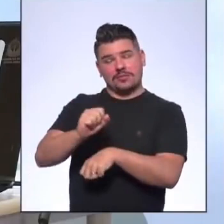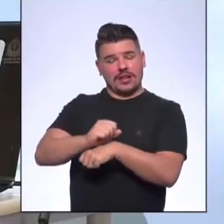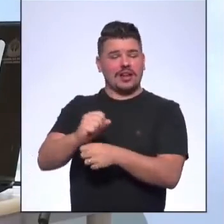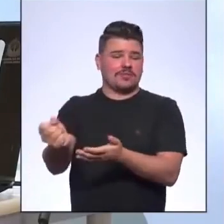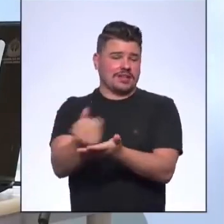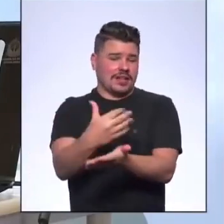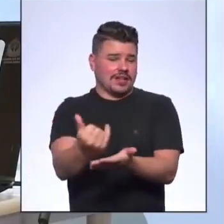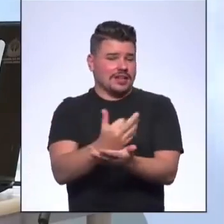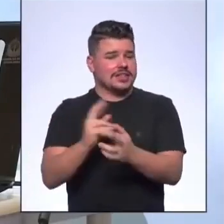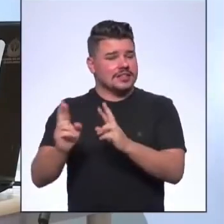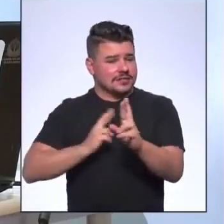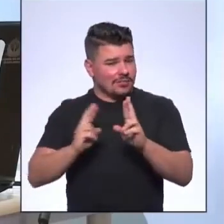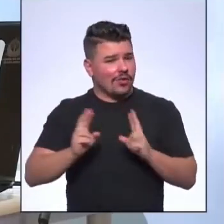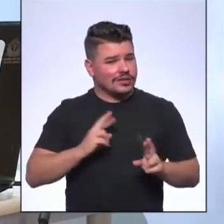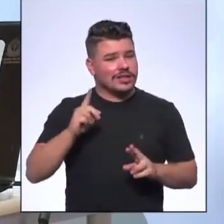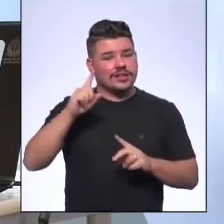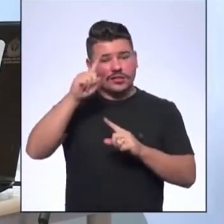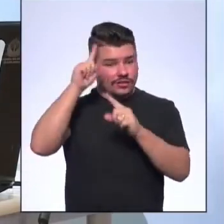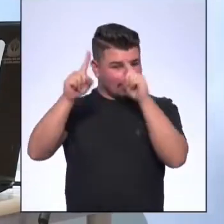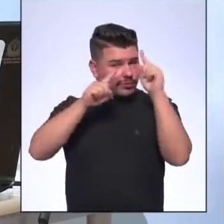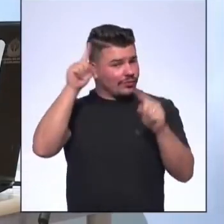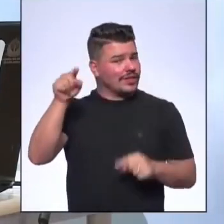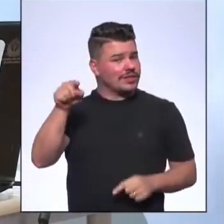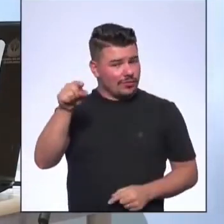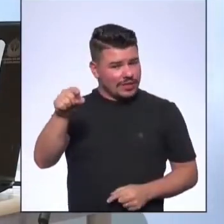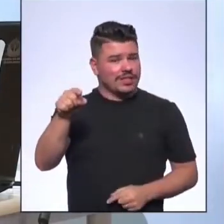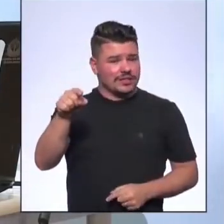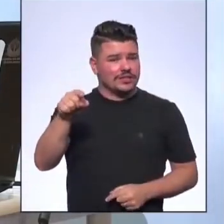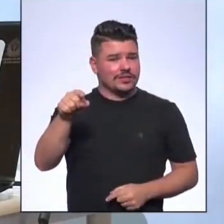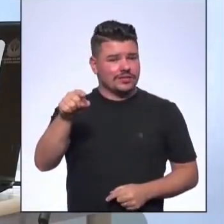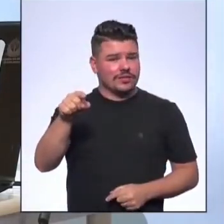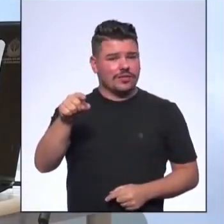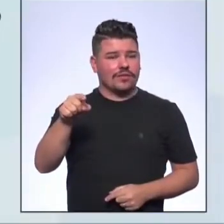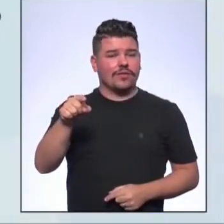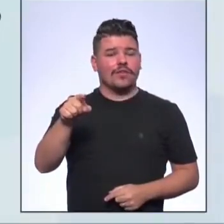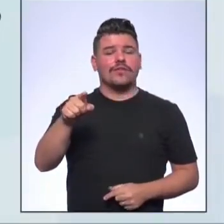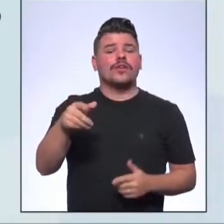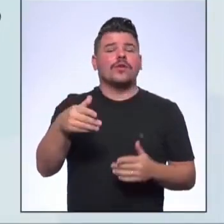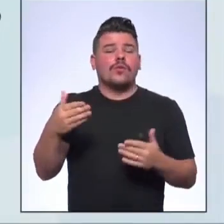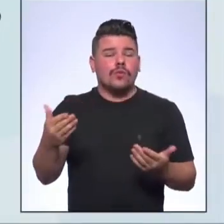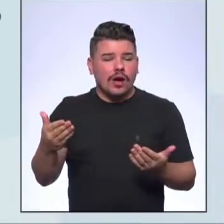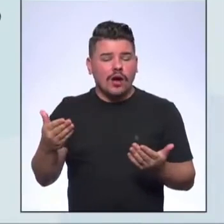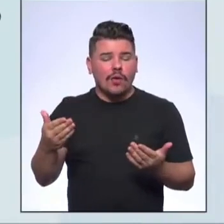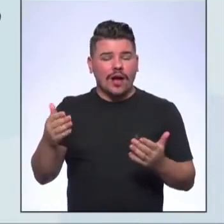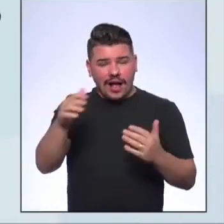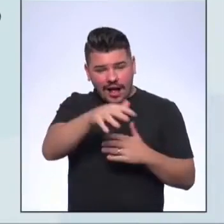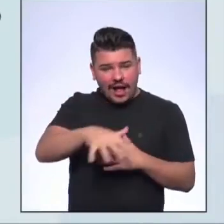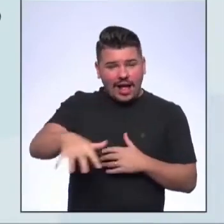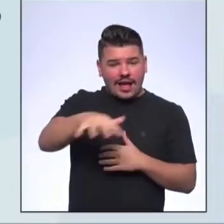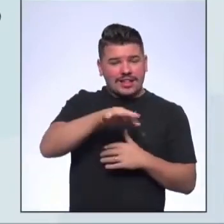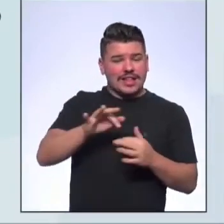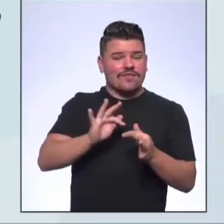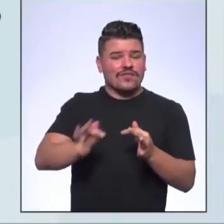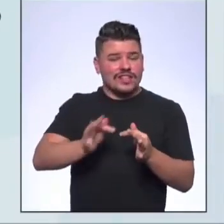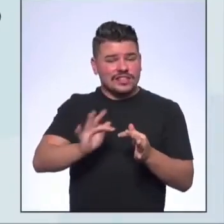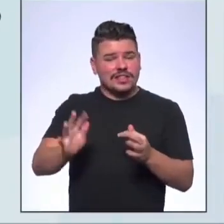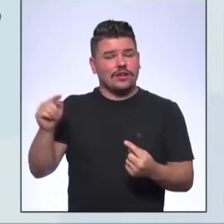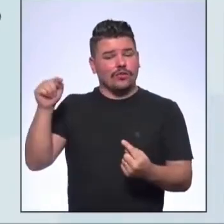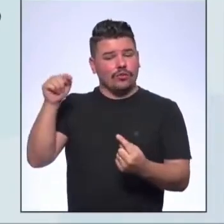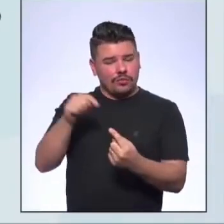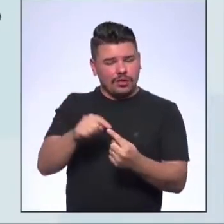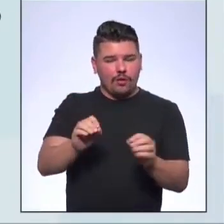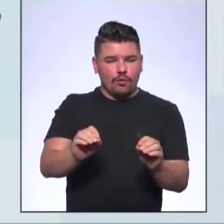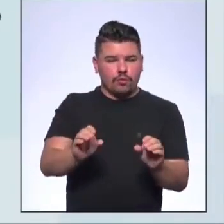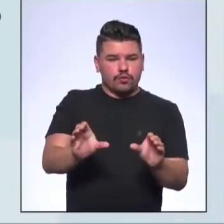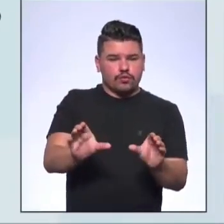né? Mas, então, é essa a dúvida que nós estamos querendo solicitar, né, deles, né? Qual é a grandeza física que está relacionada com esses fatos aí,